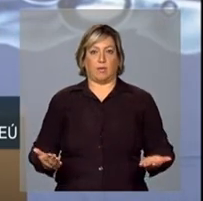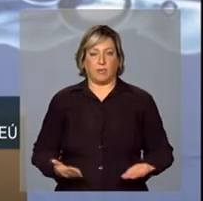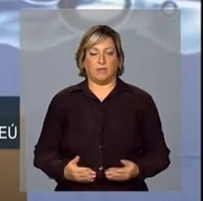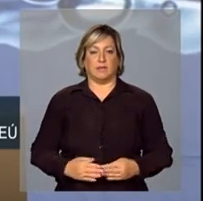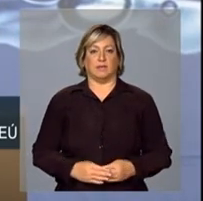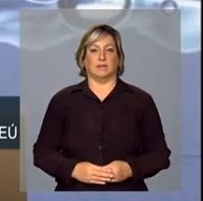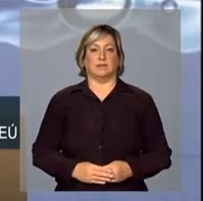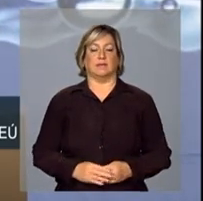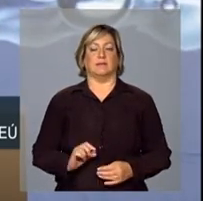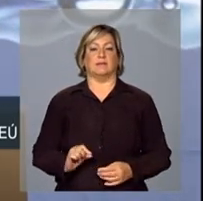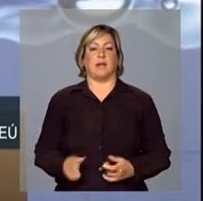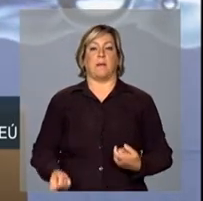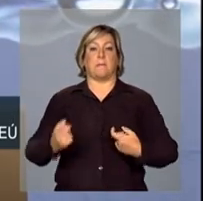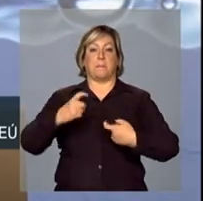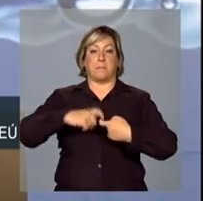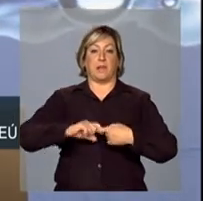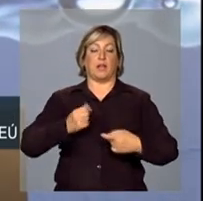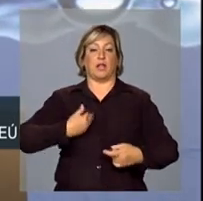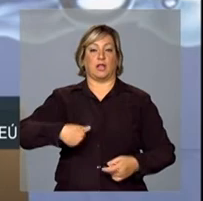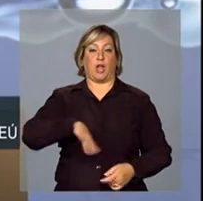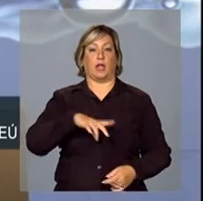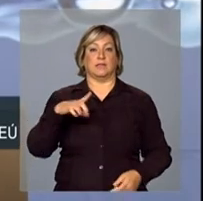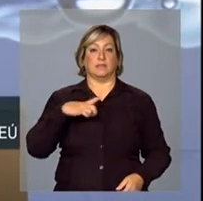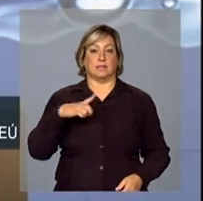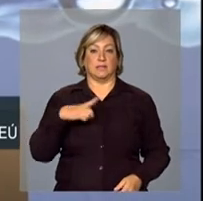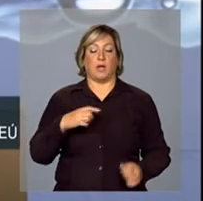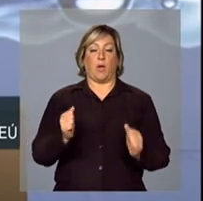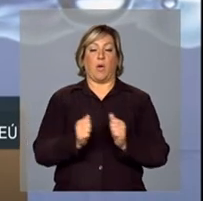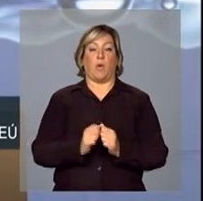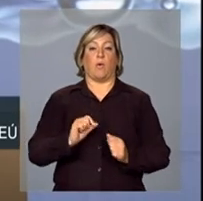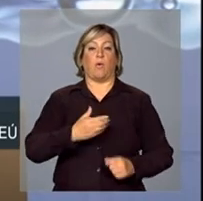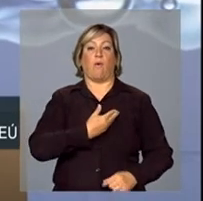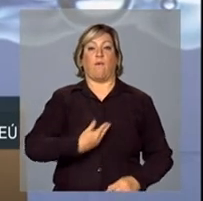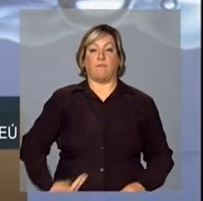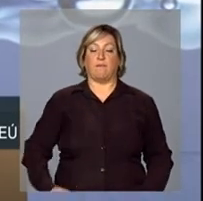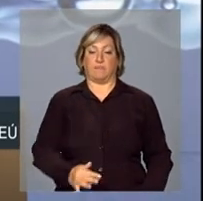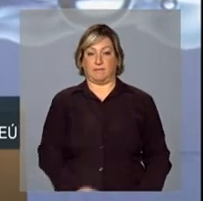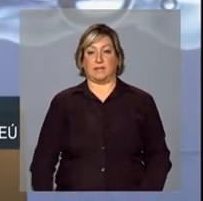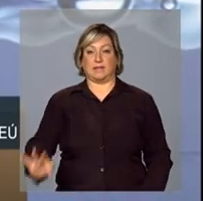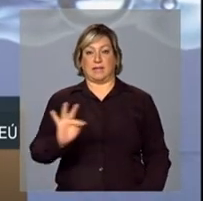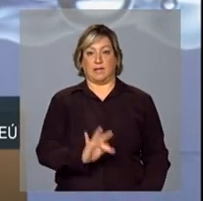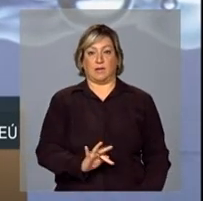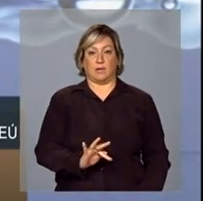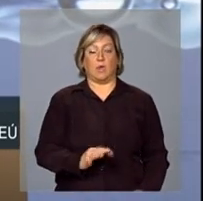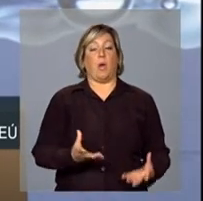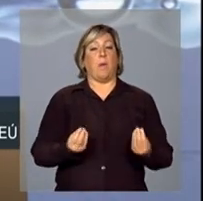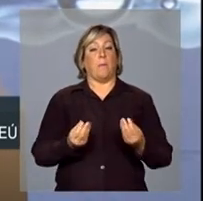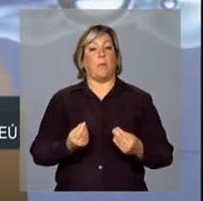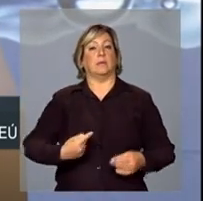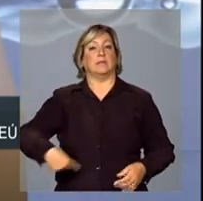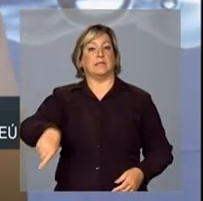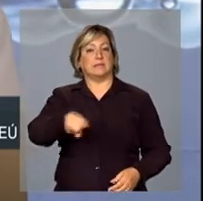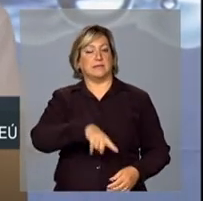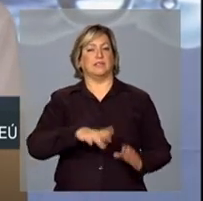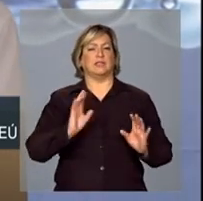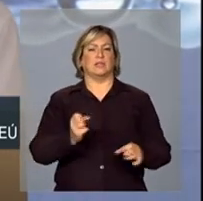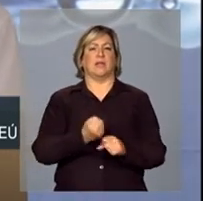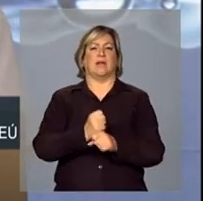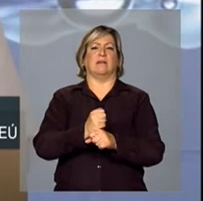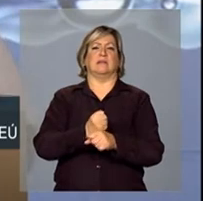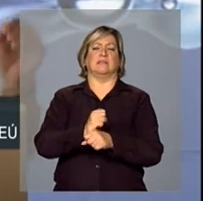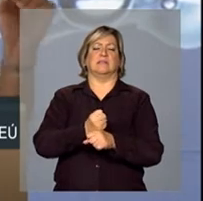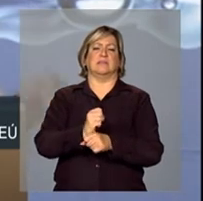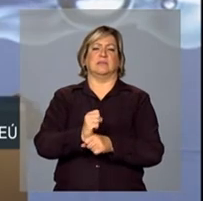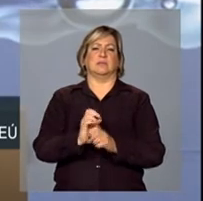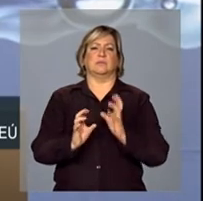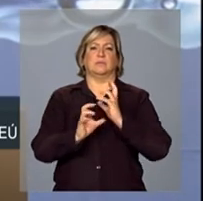Quero agradecer desde já as parcerias que temos com o governo federal, muitas delas que vêm de anos